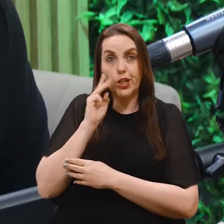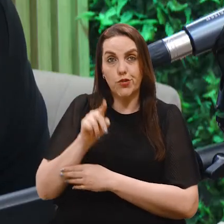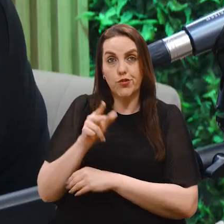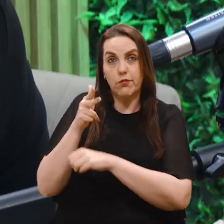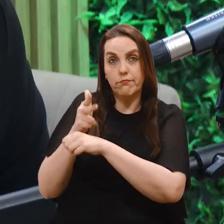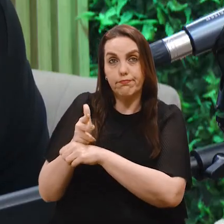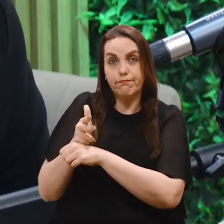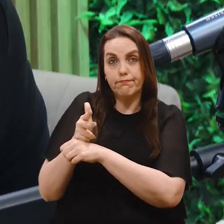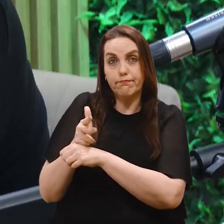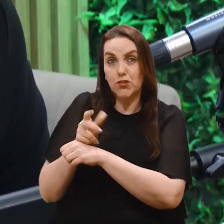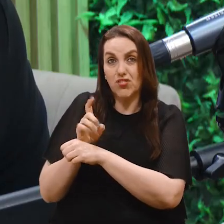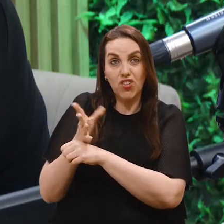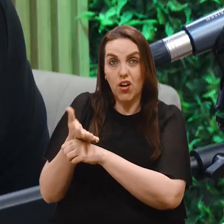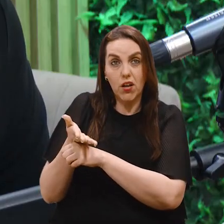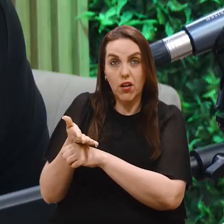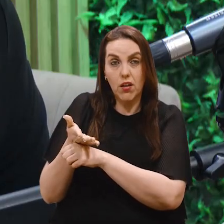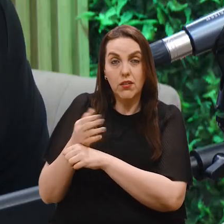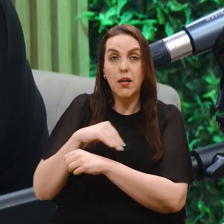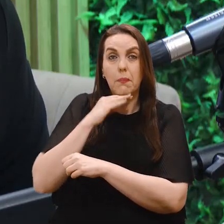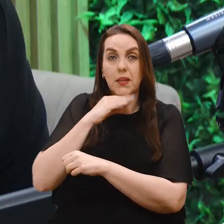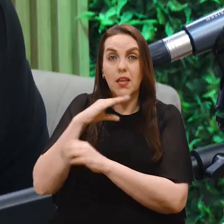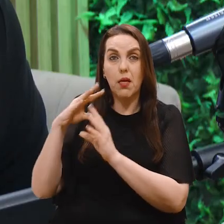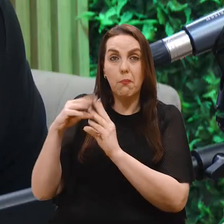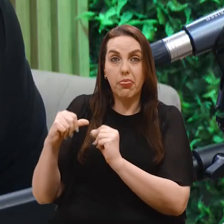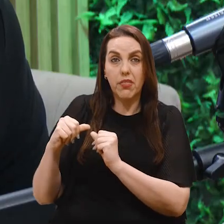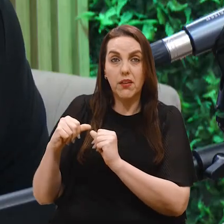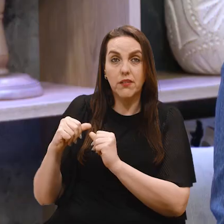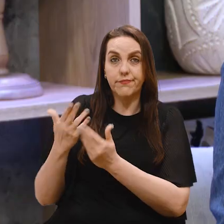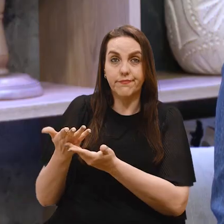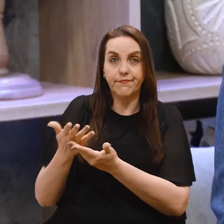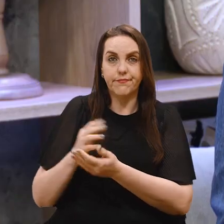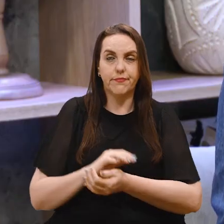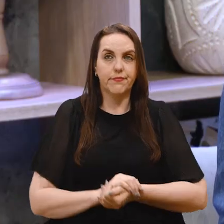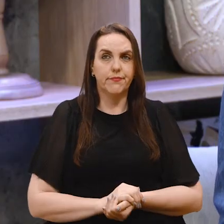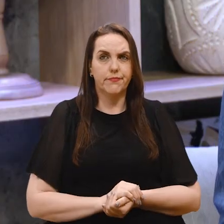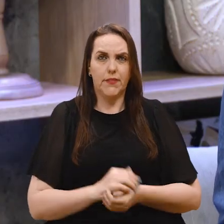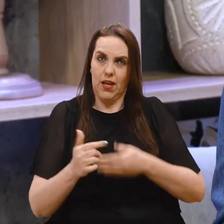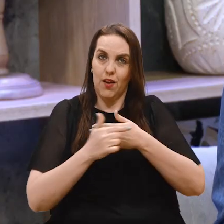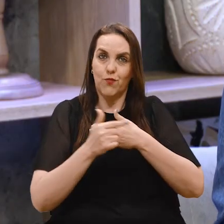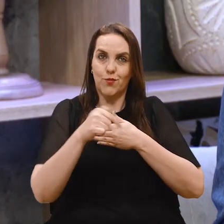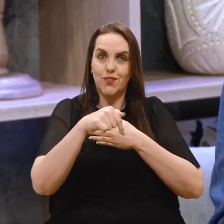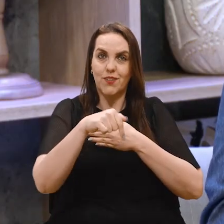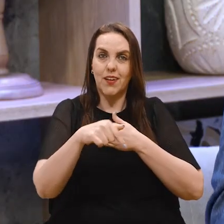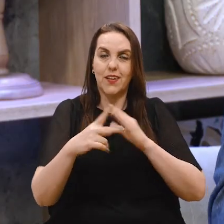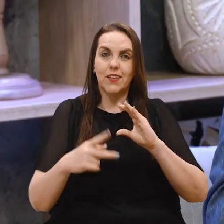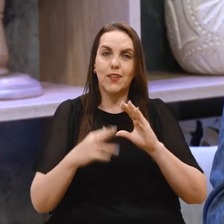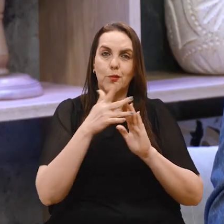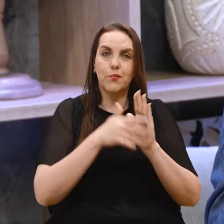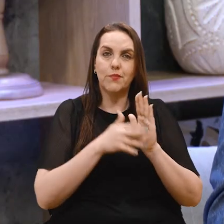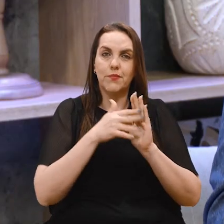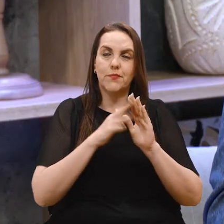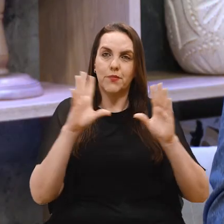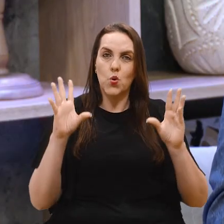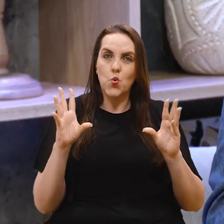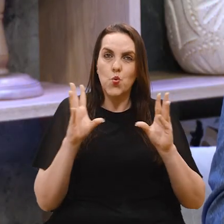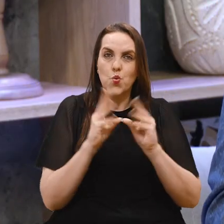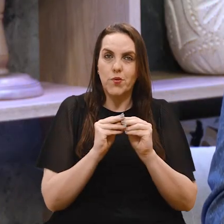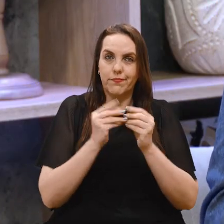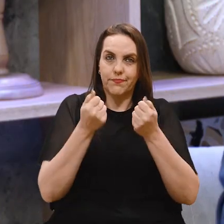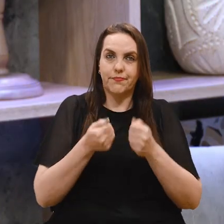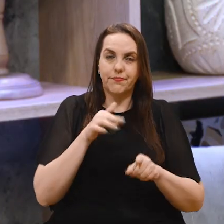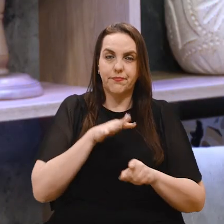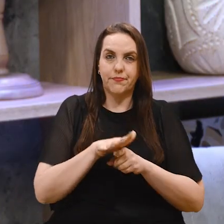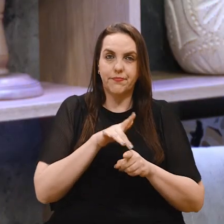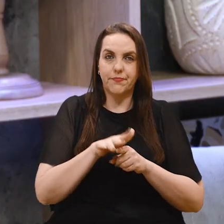só e descarregou a Inclusive, pilha. é uma das funções desse programa, né? De sintetizar boa parte das demandas